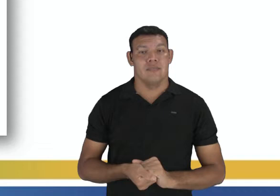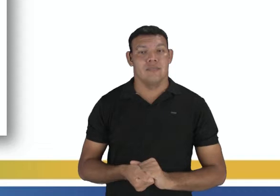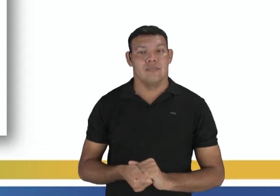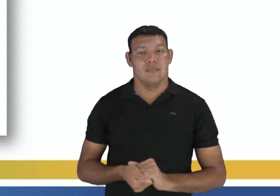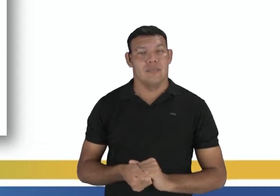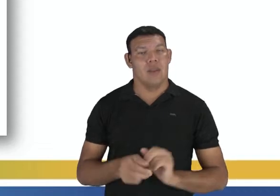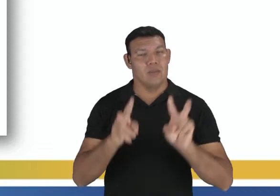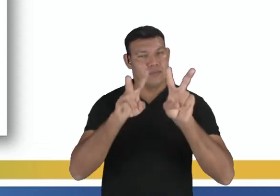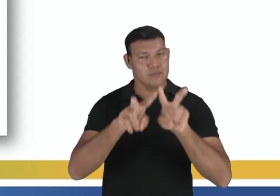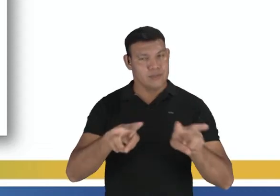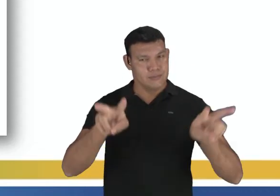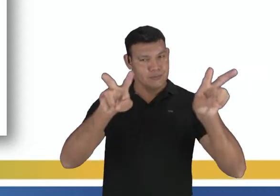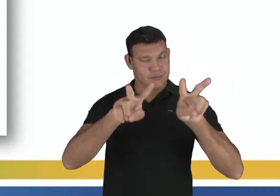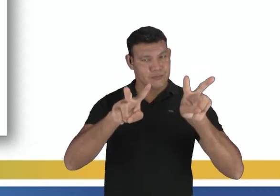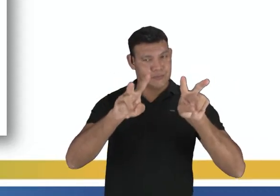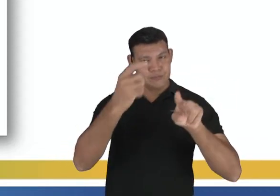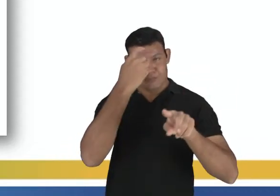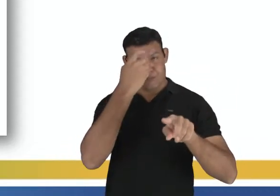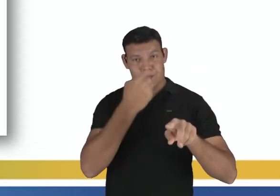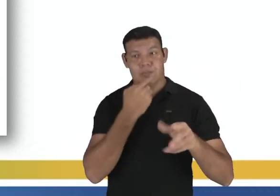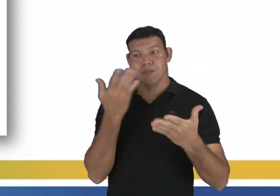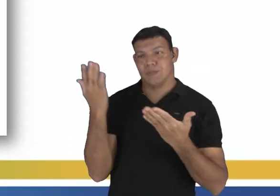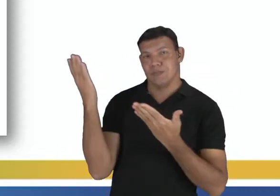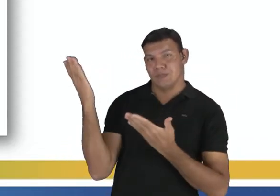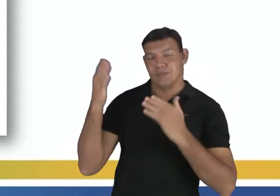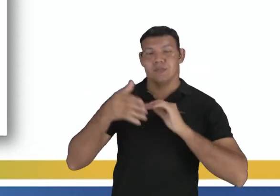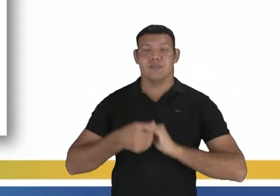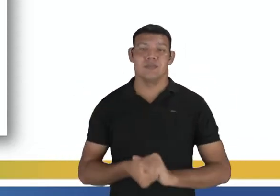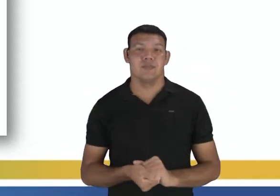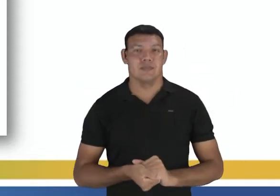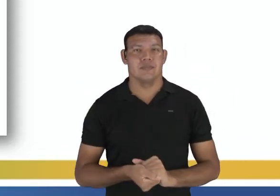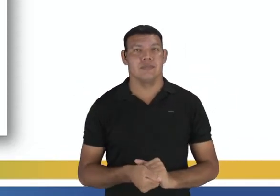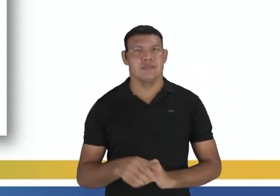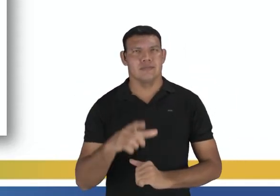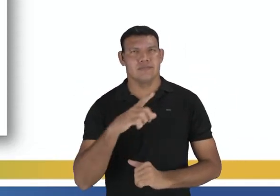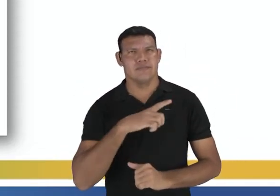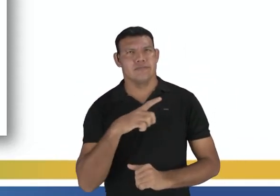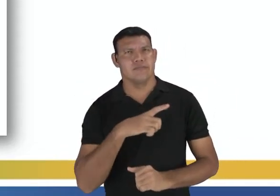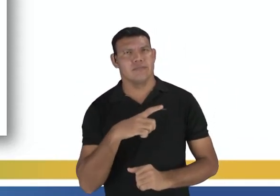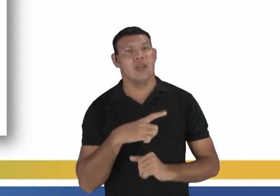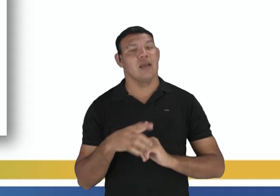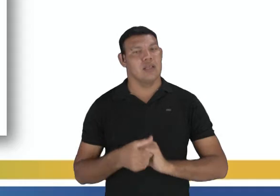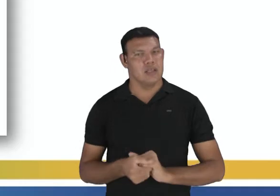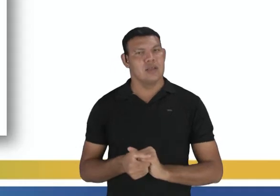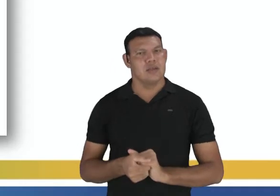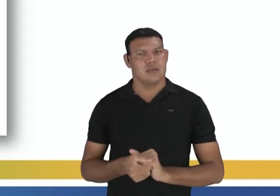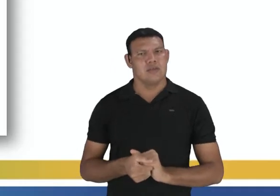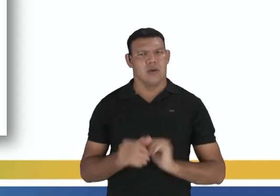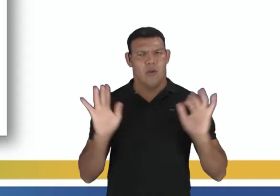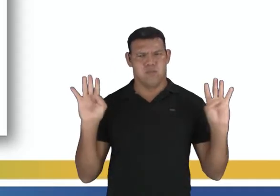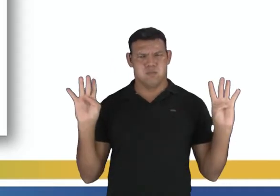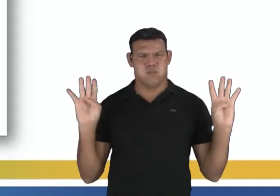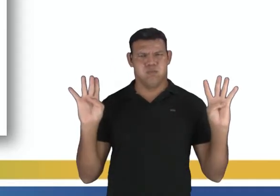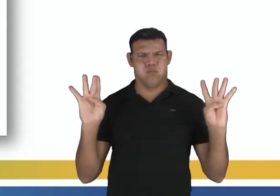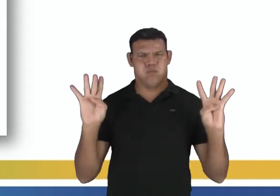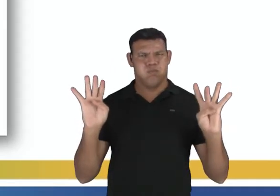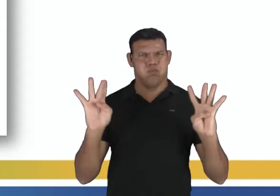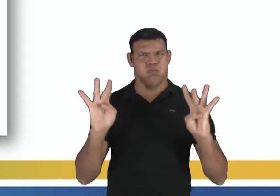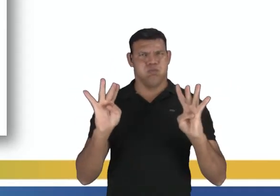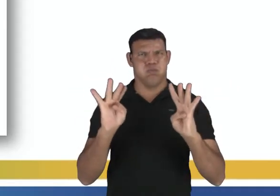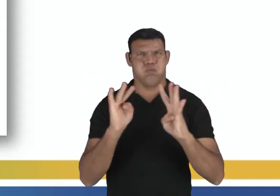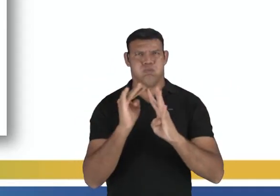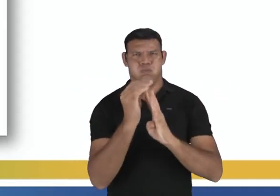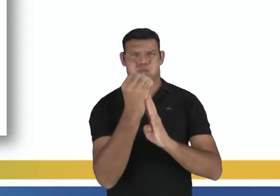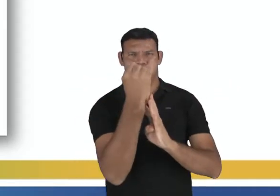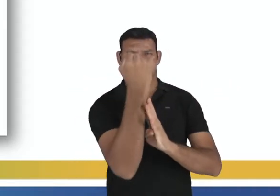podem visualizar essa imagem agora, e aí você tem vários trabalhadores de braços, né, com pelo menos